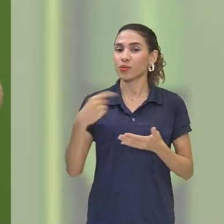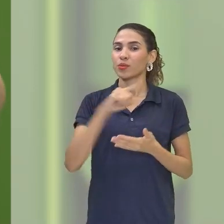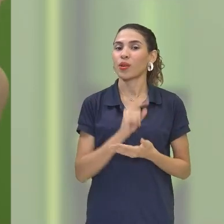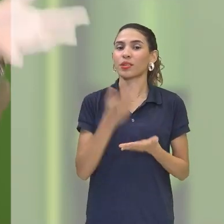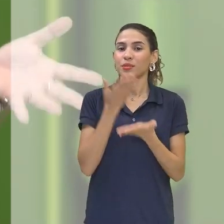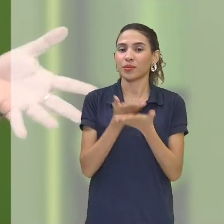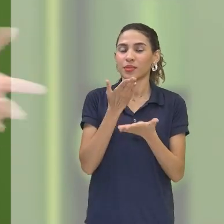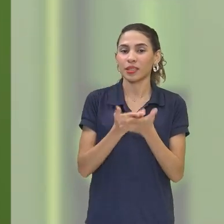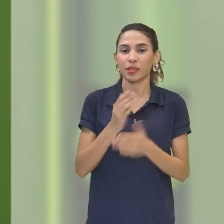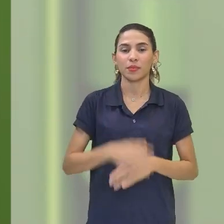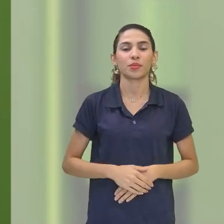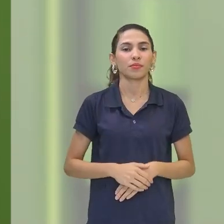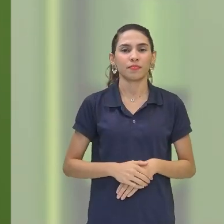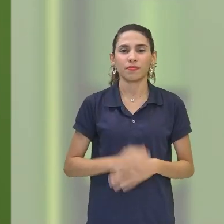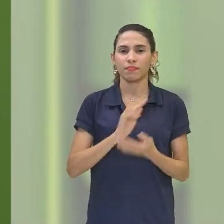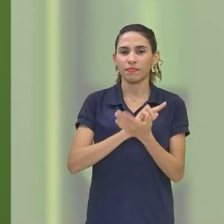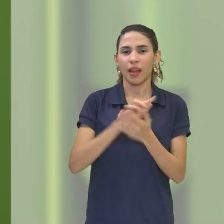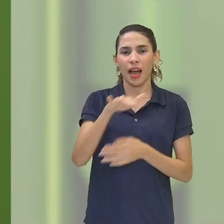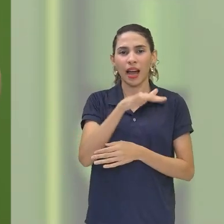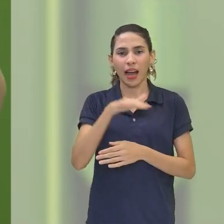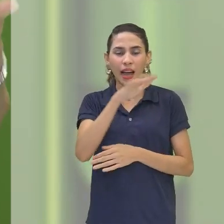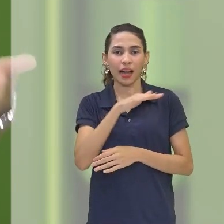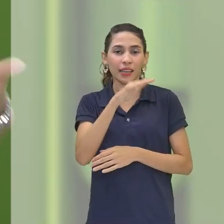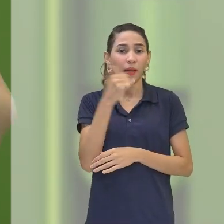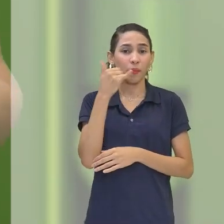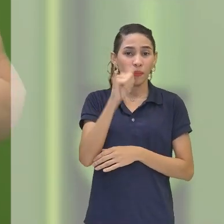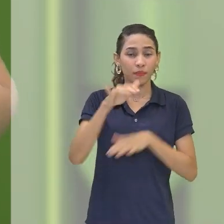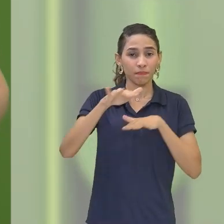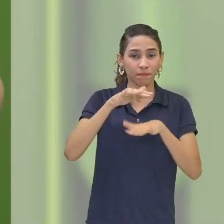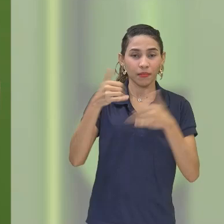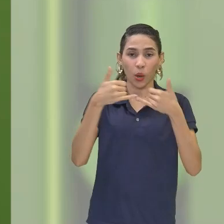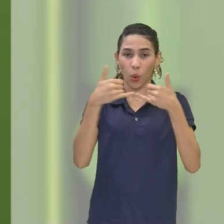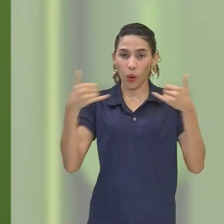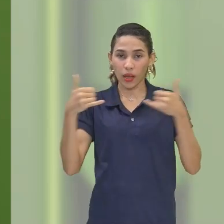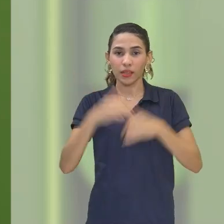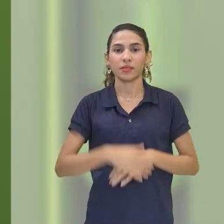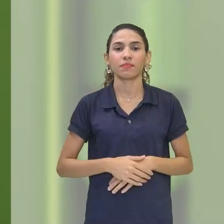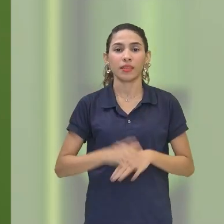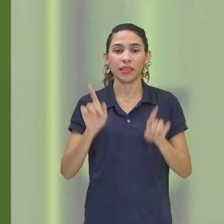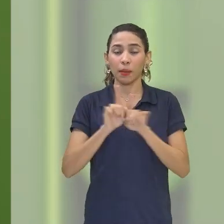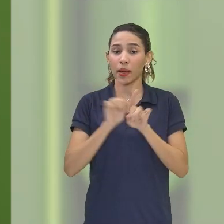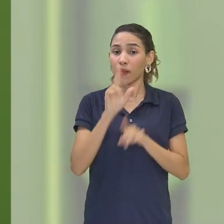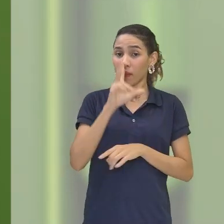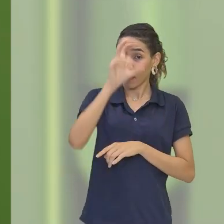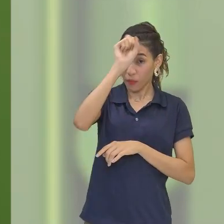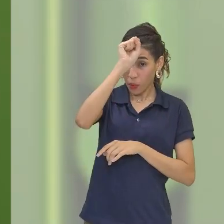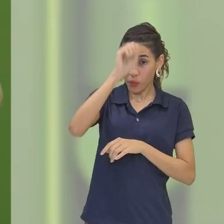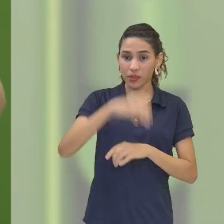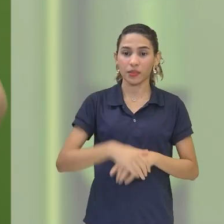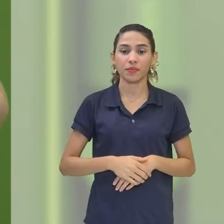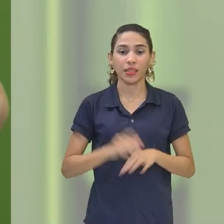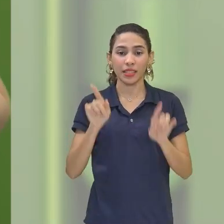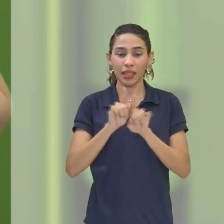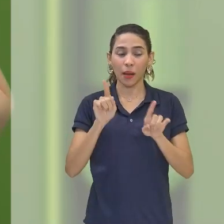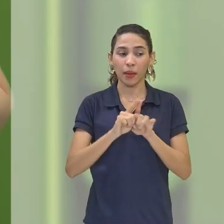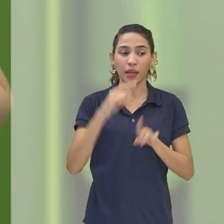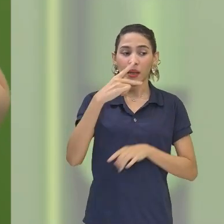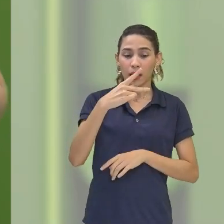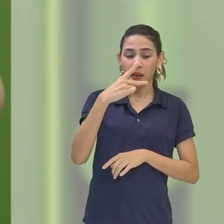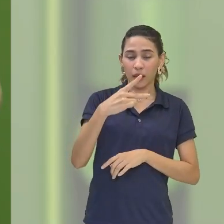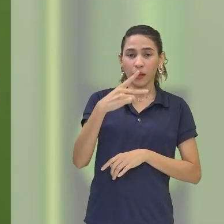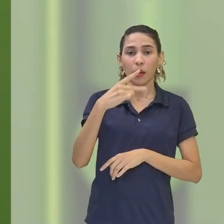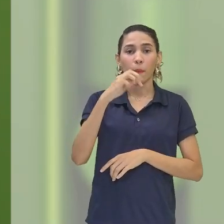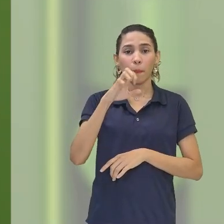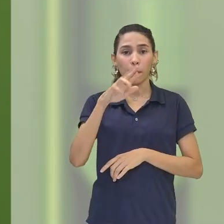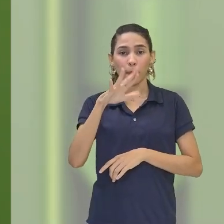falamos aí das grandezas elétricas, da corrente, da resistência, da potência,